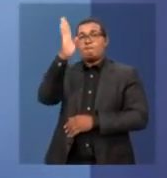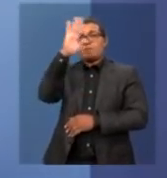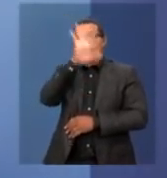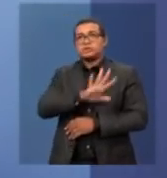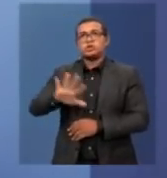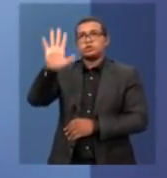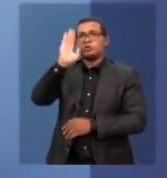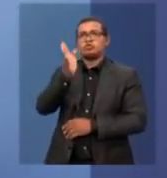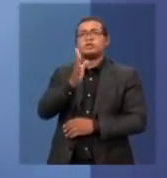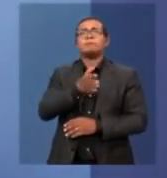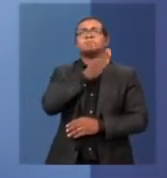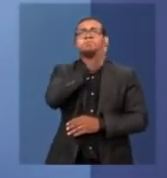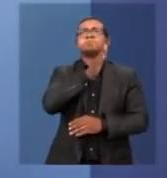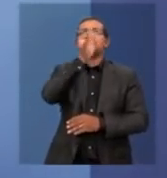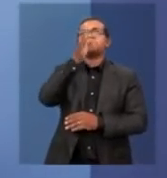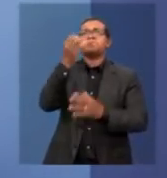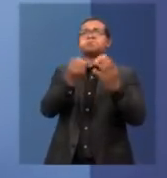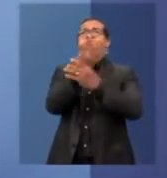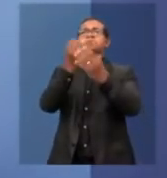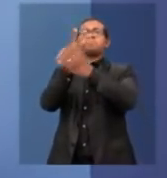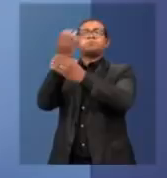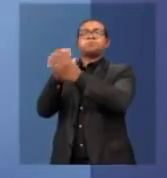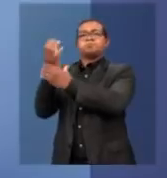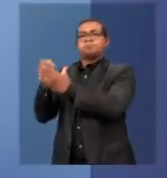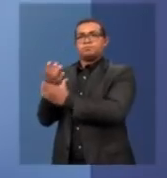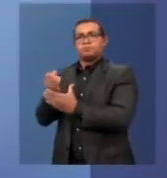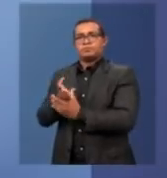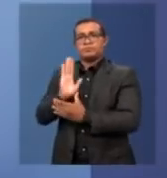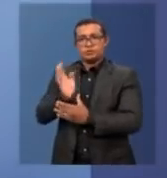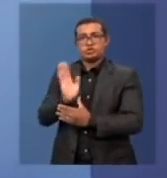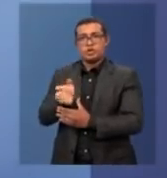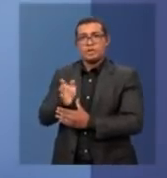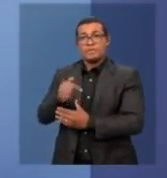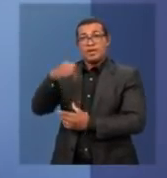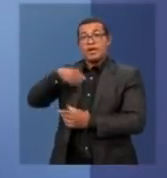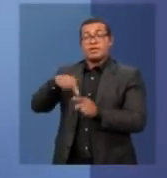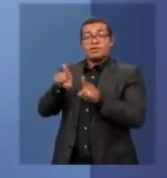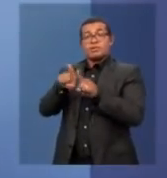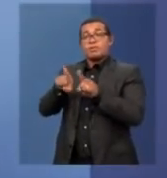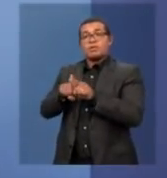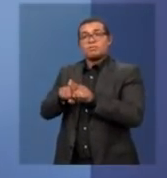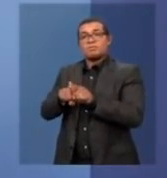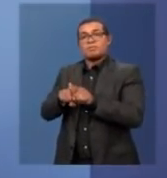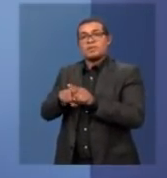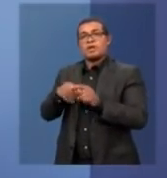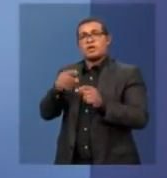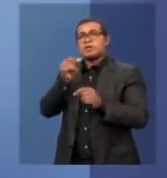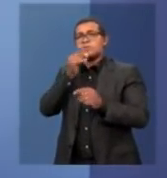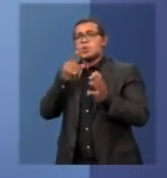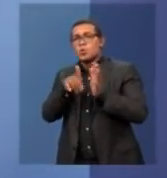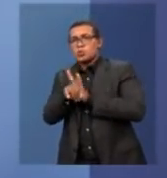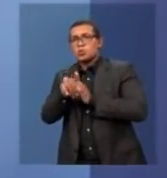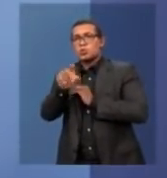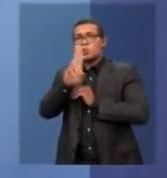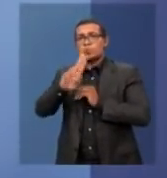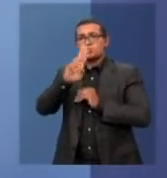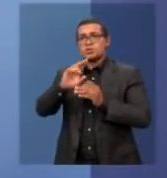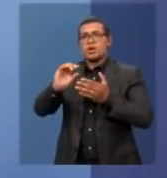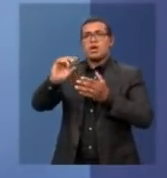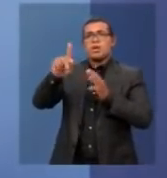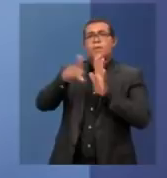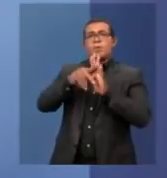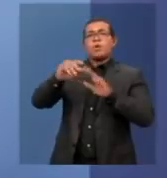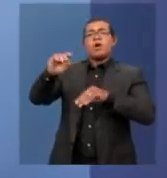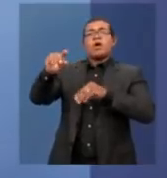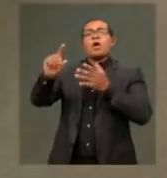pela iniciativa privada pelo governo estadual e pelo governo federal vamos utilizar esse recurso para fazer escola de tempo integral